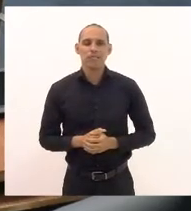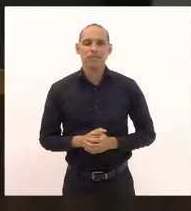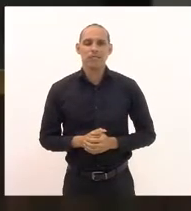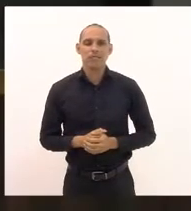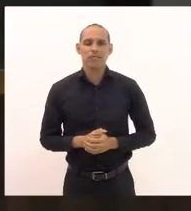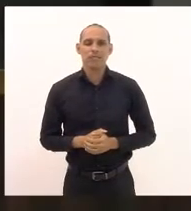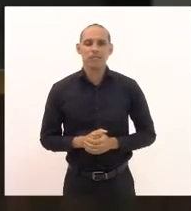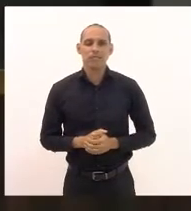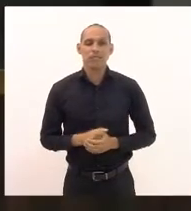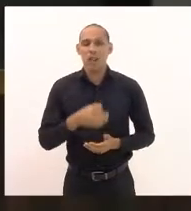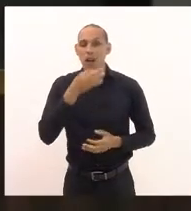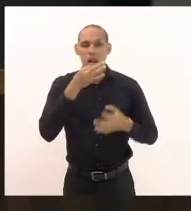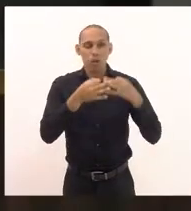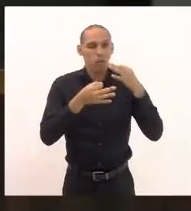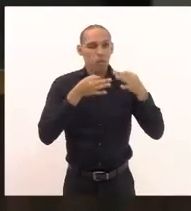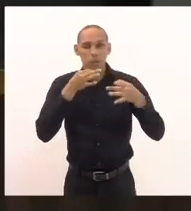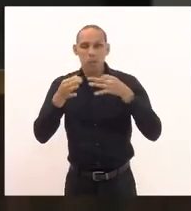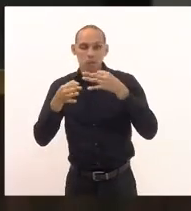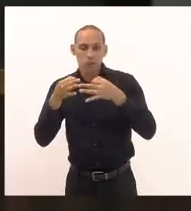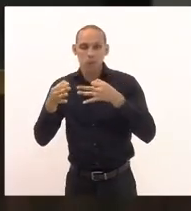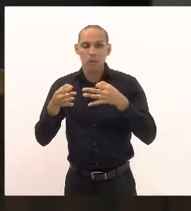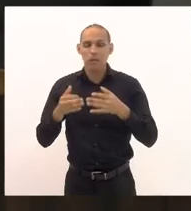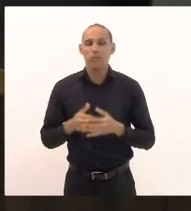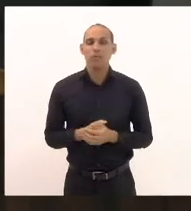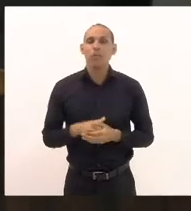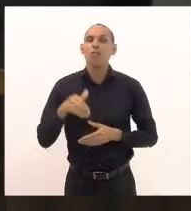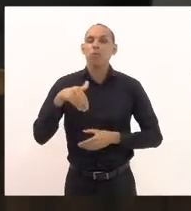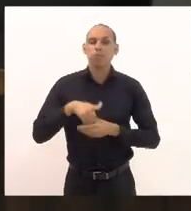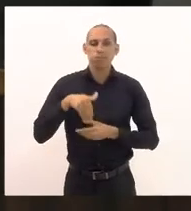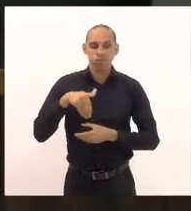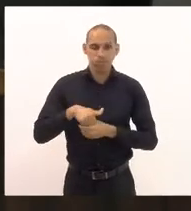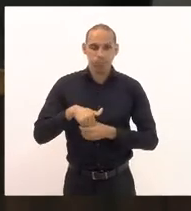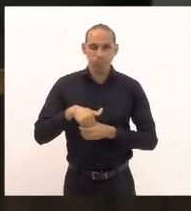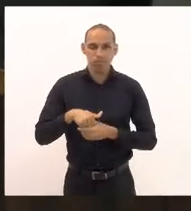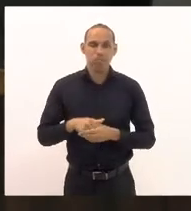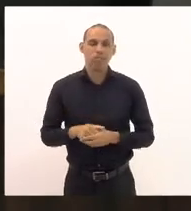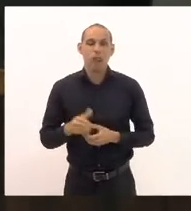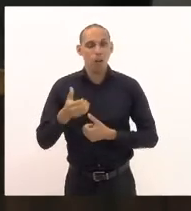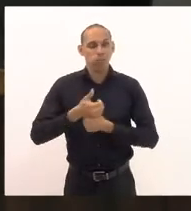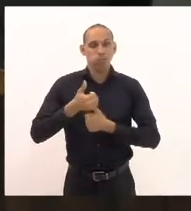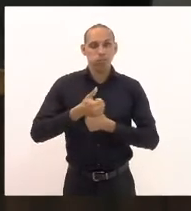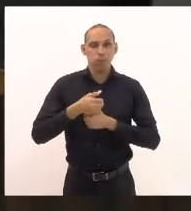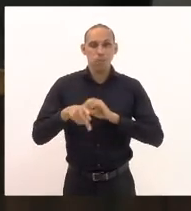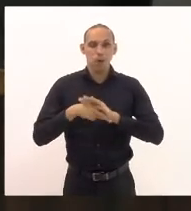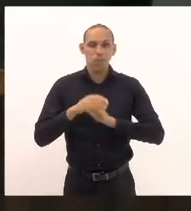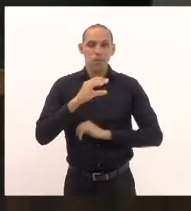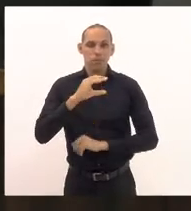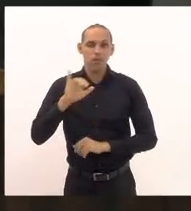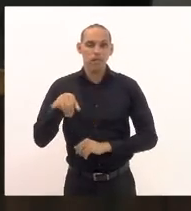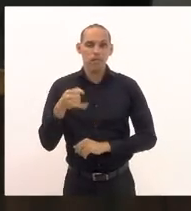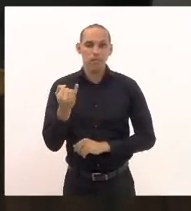Os pareceres emitidos em votação substitutivo da CCJ.